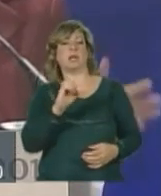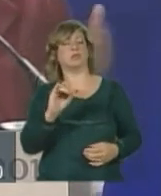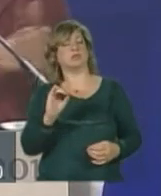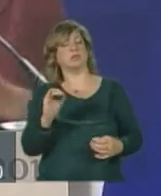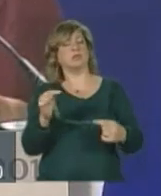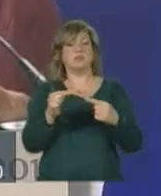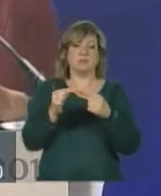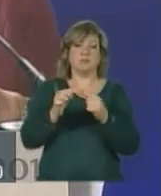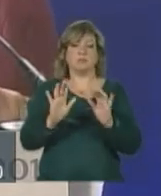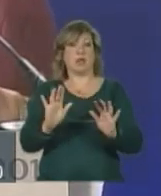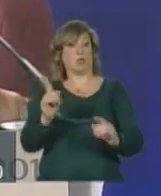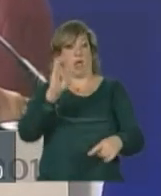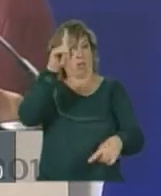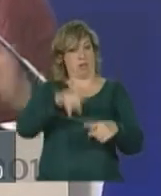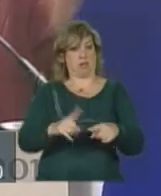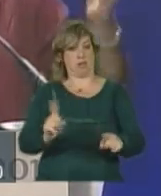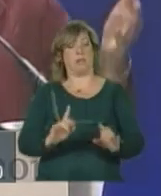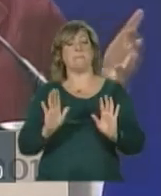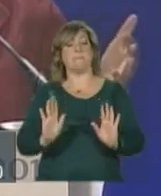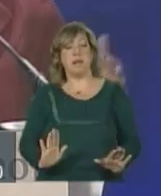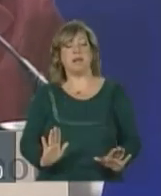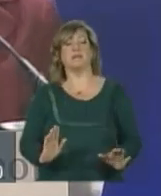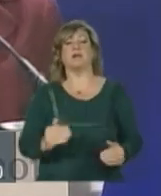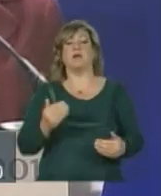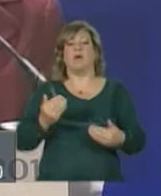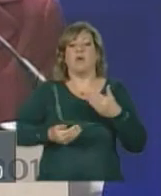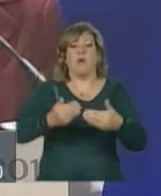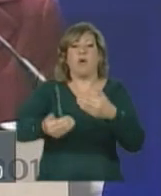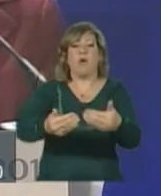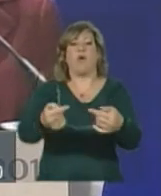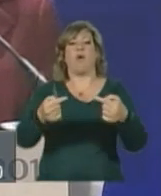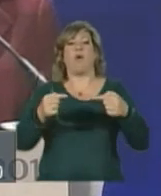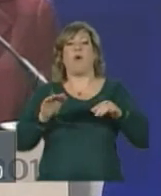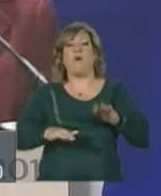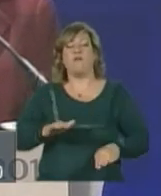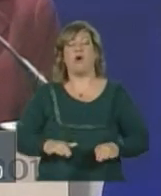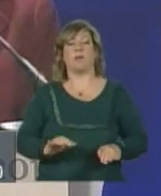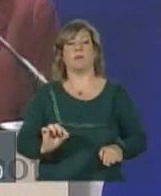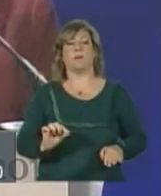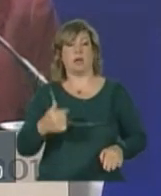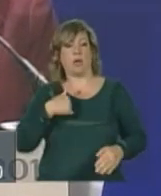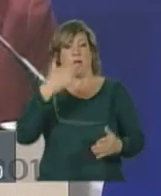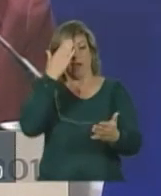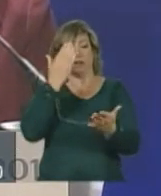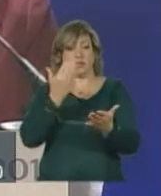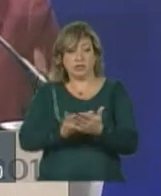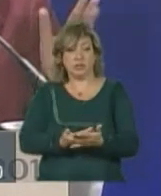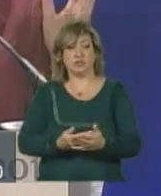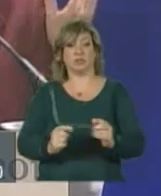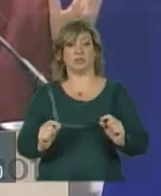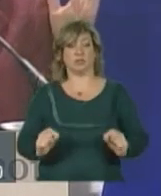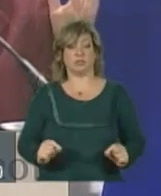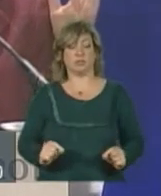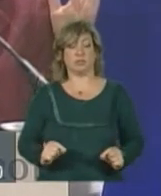absoluto, mas é um sucesso relativo na medida que eu acredito que